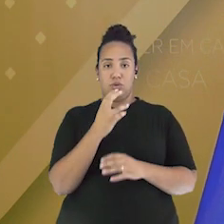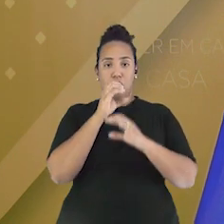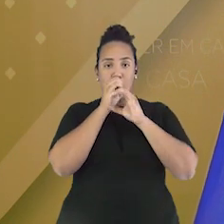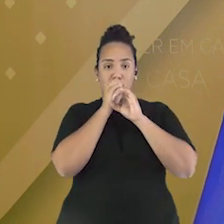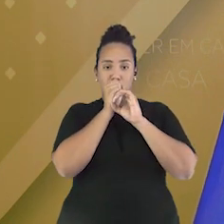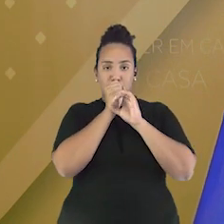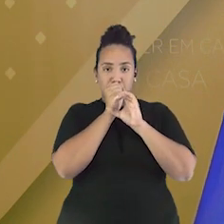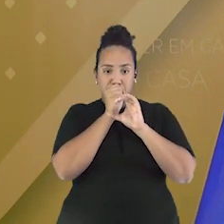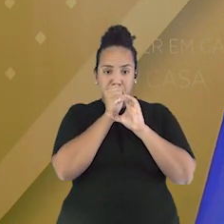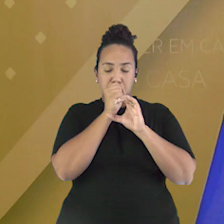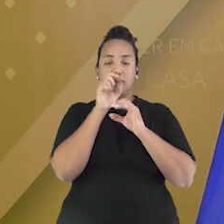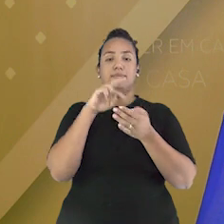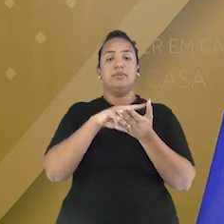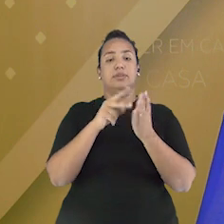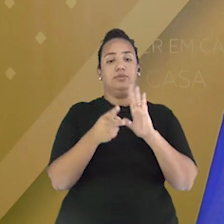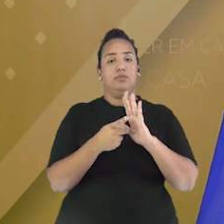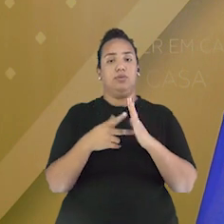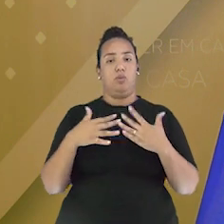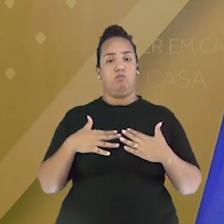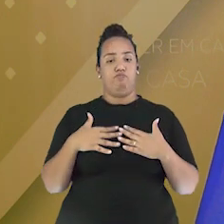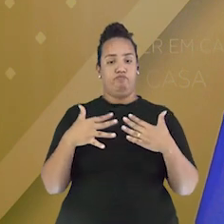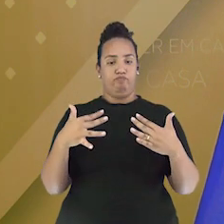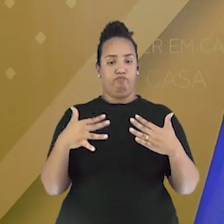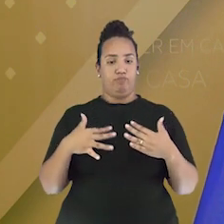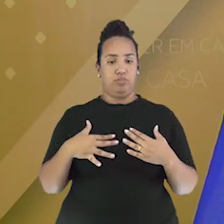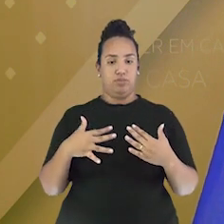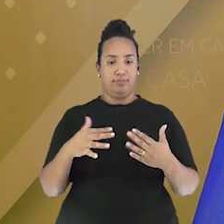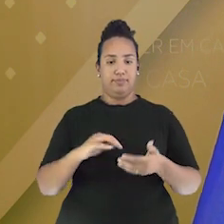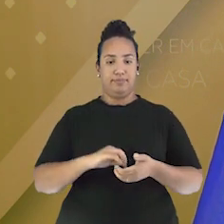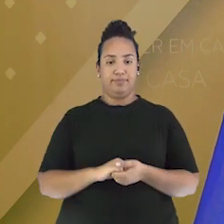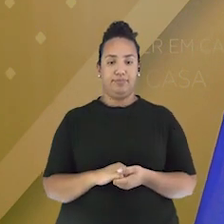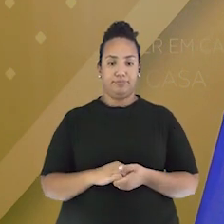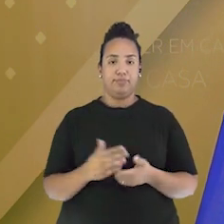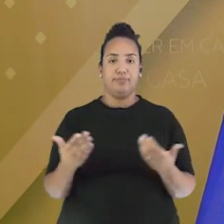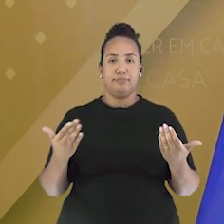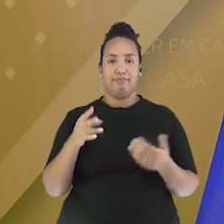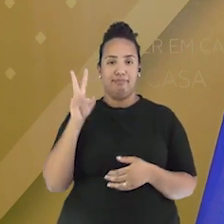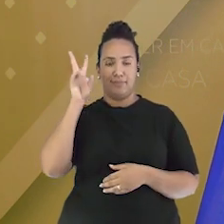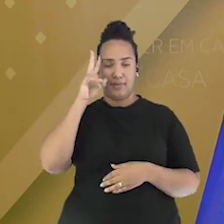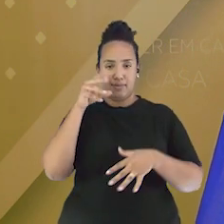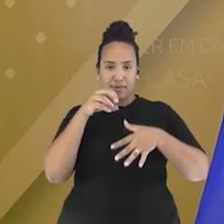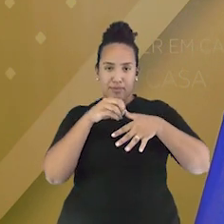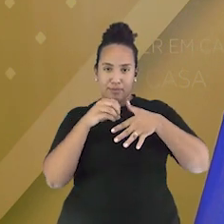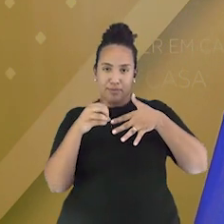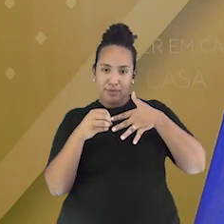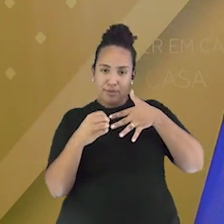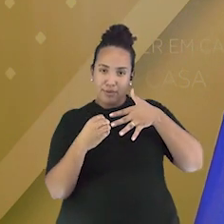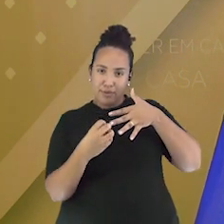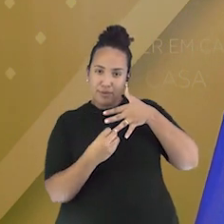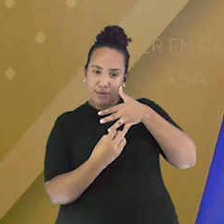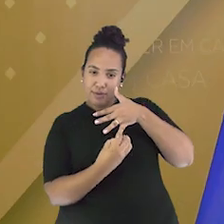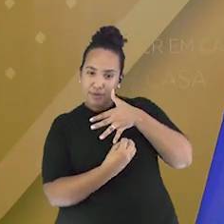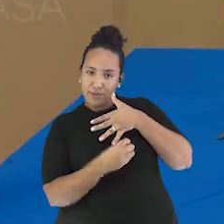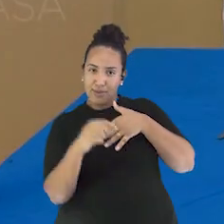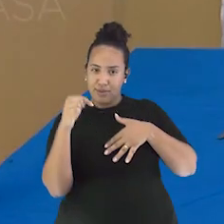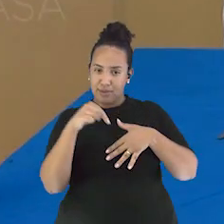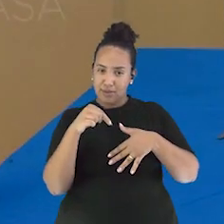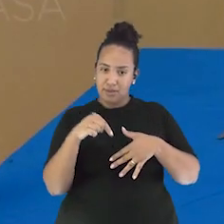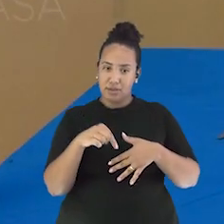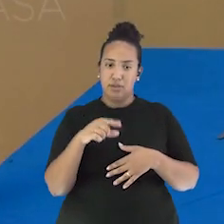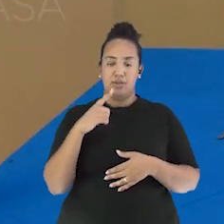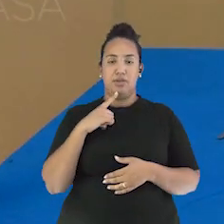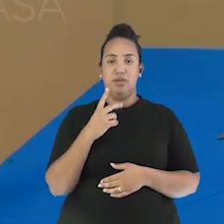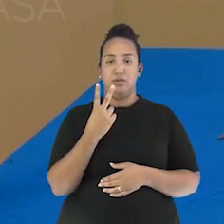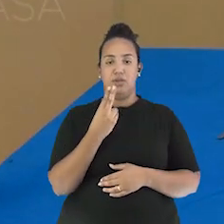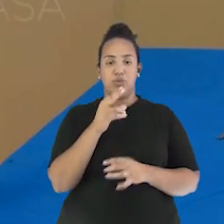bexigas que representam os nossos pulmões. Já as tubulações, os brônquios, né, por onde passa o ar que a gente respira, são